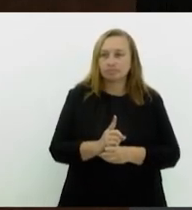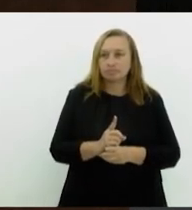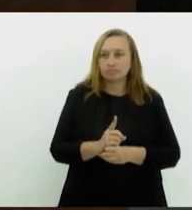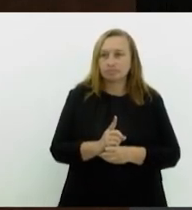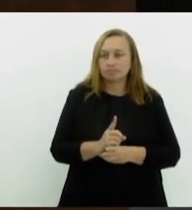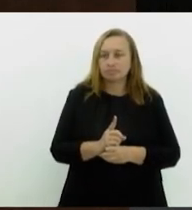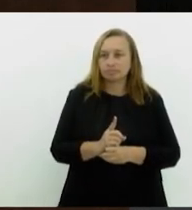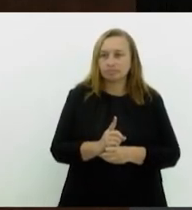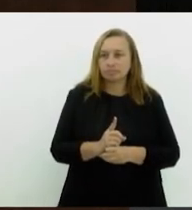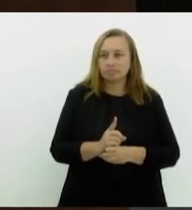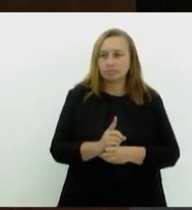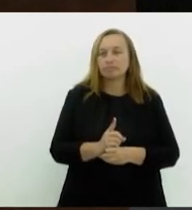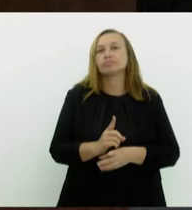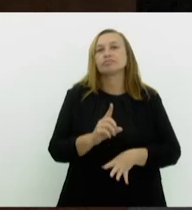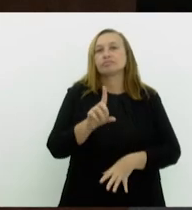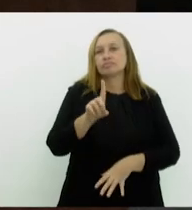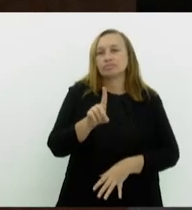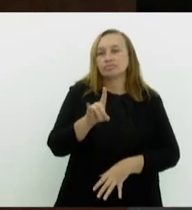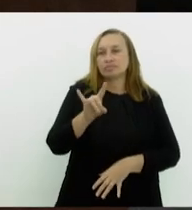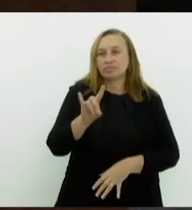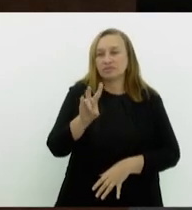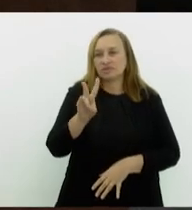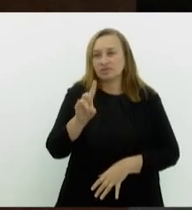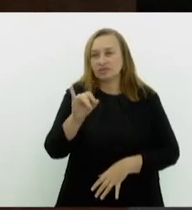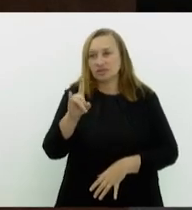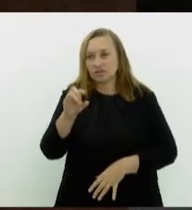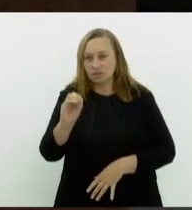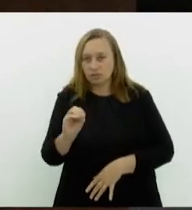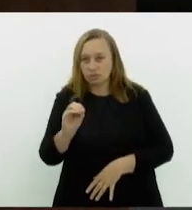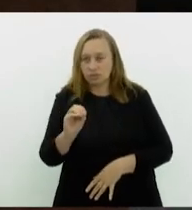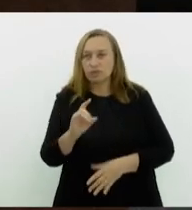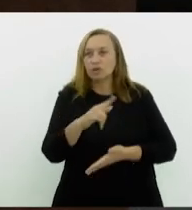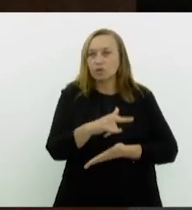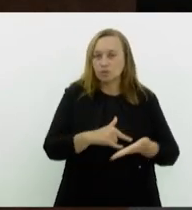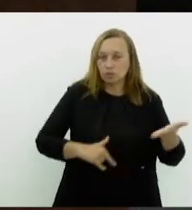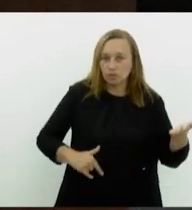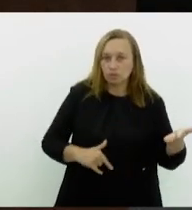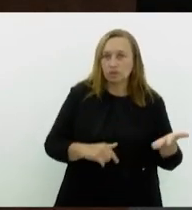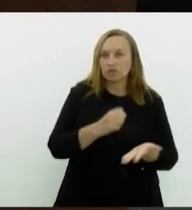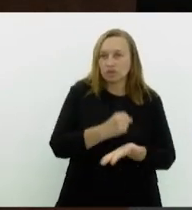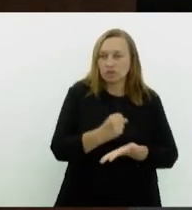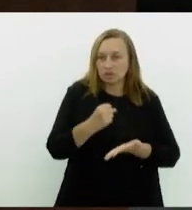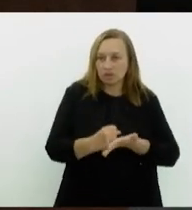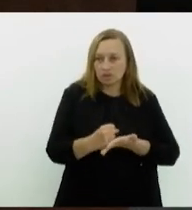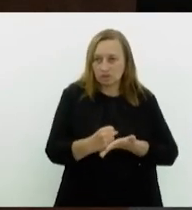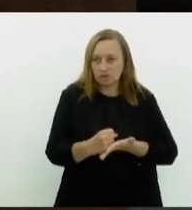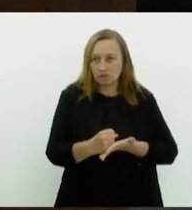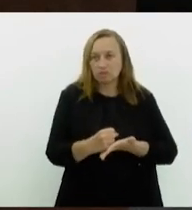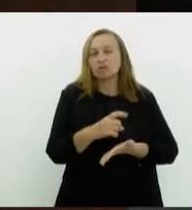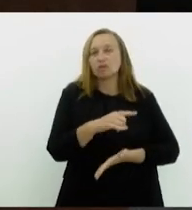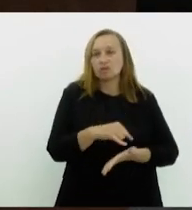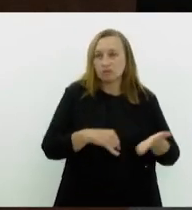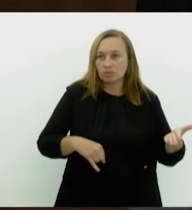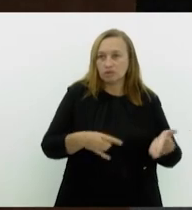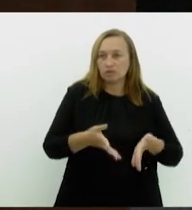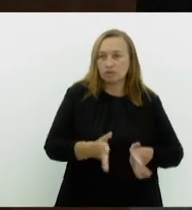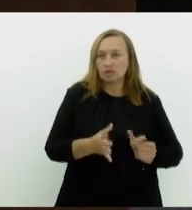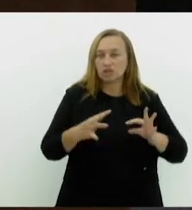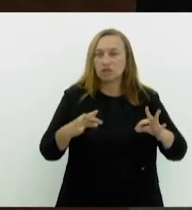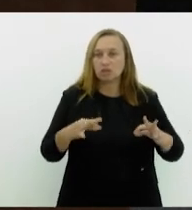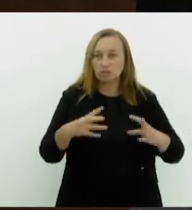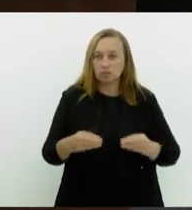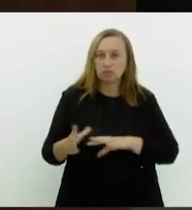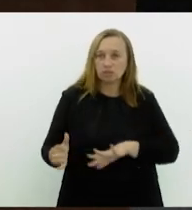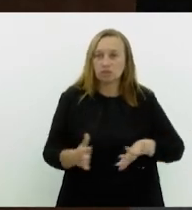da burocracia estatal. Lá se encontravam documentos cartorários, certidões de nascimentos, enfim.